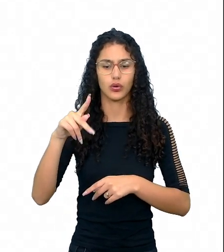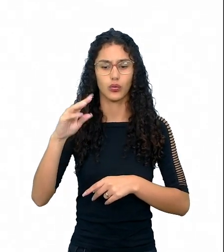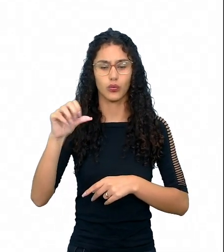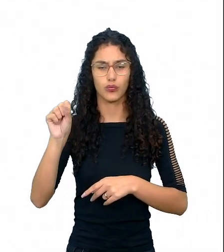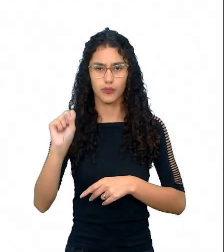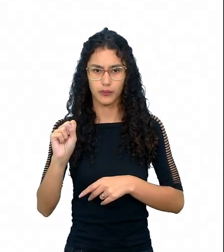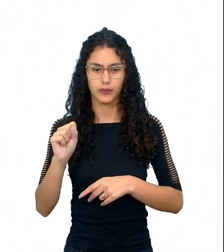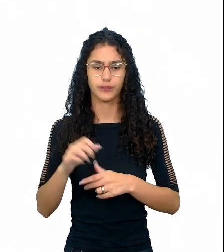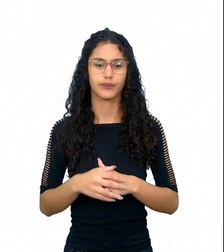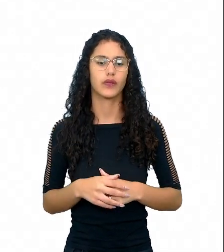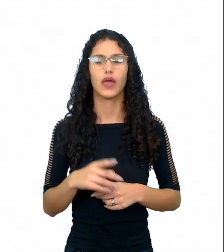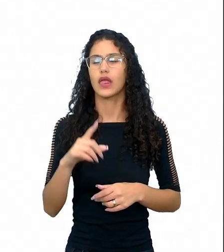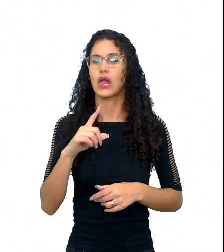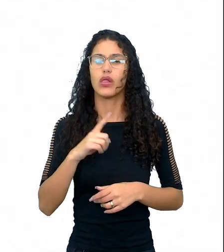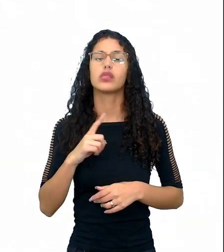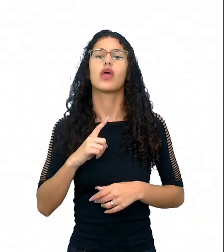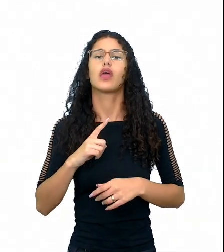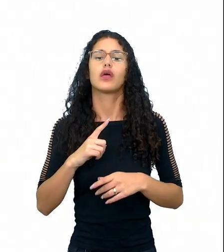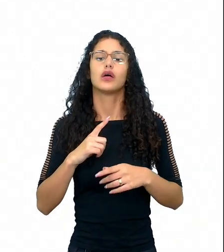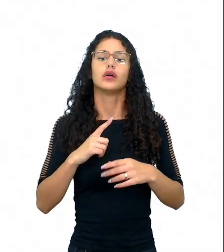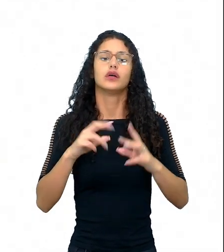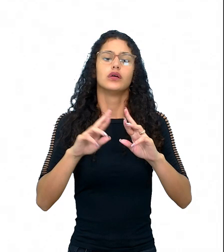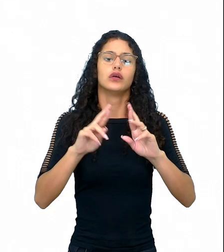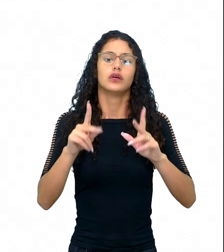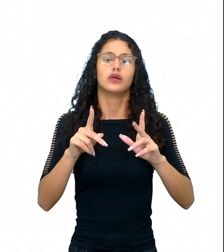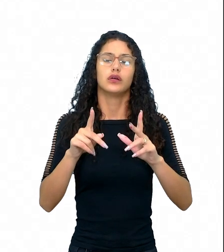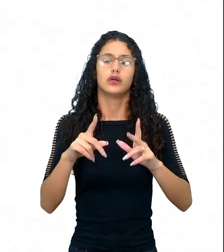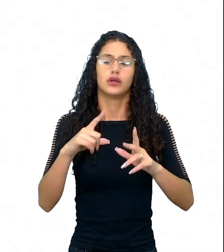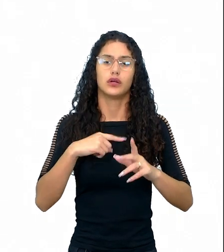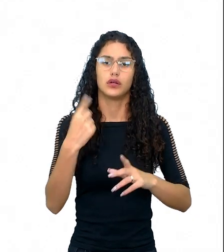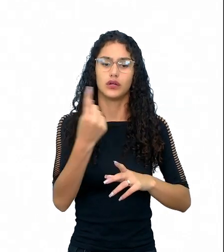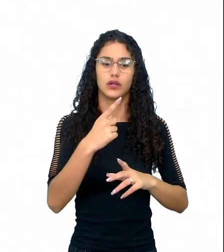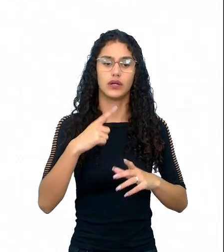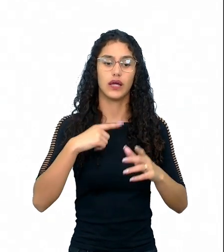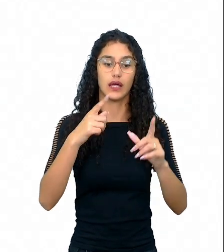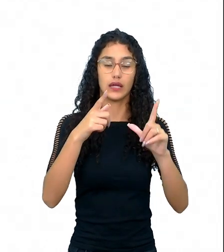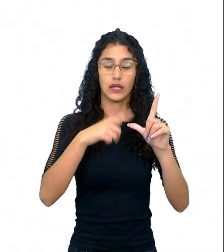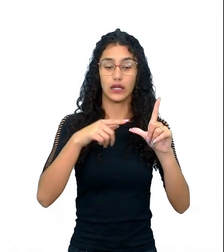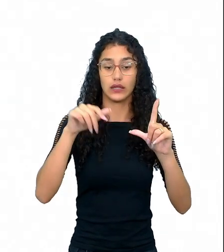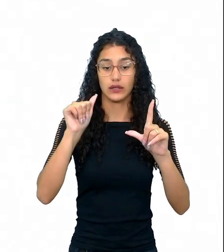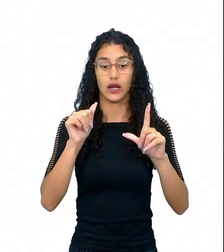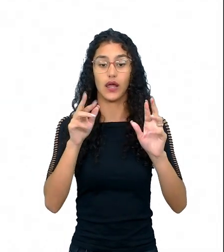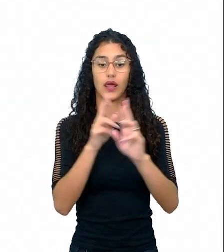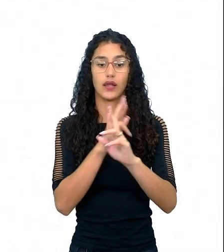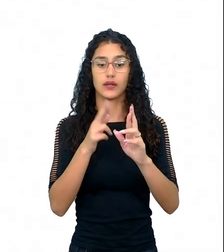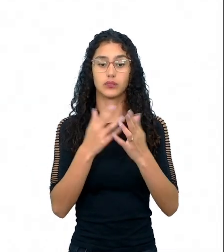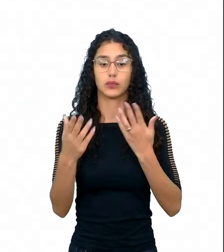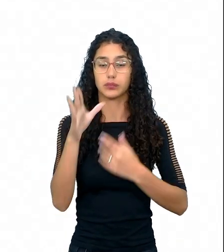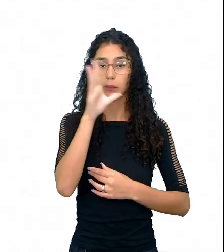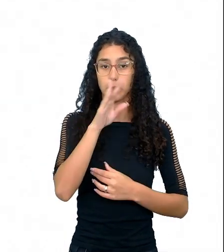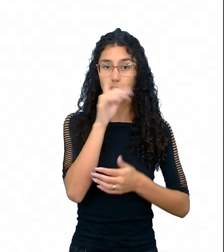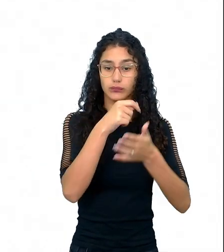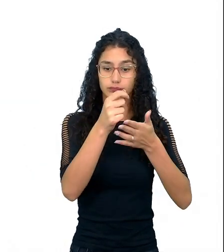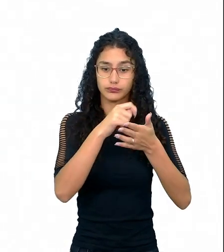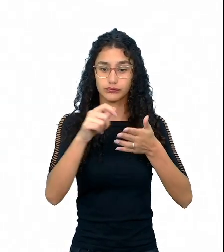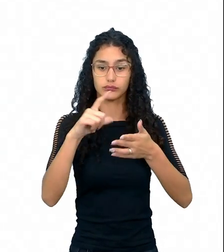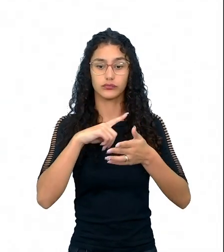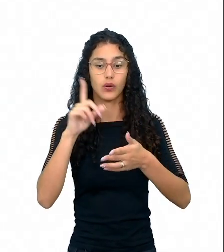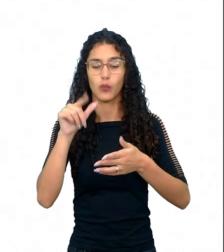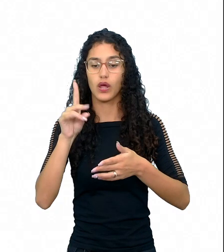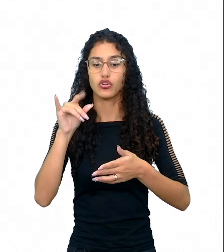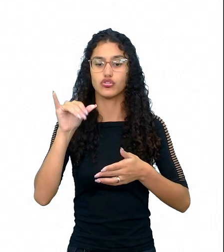que não há uma dicotomia real, nós estamos aqui na letra A, né, as relações entre oralidade e escrita não